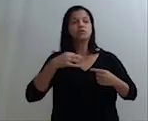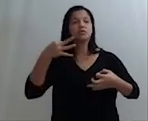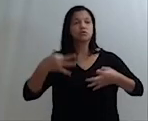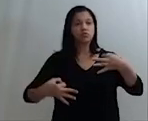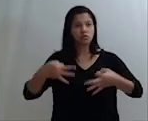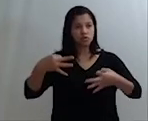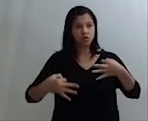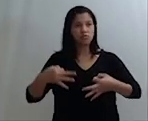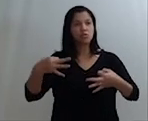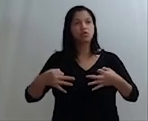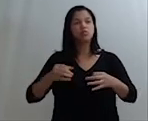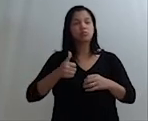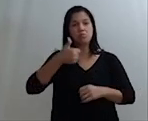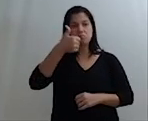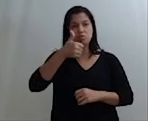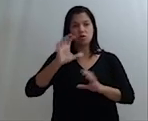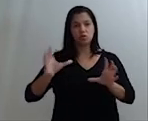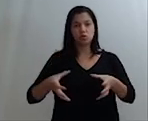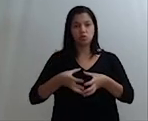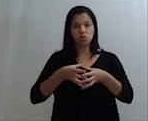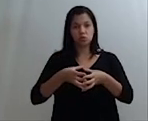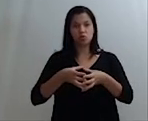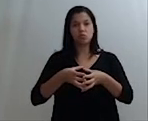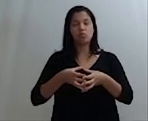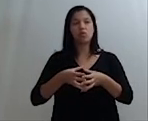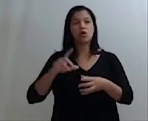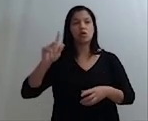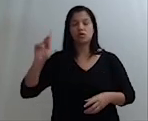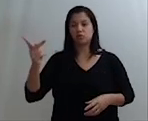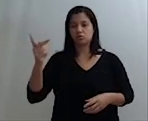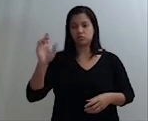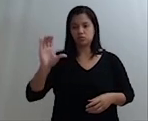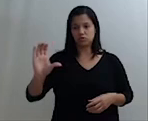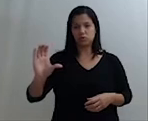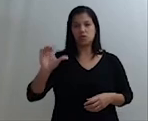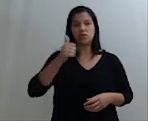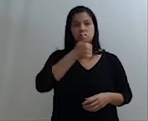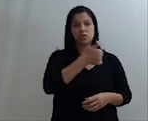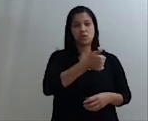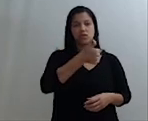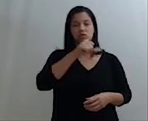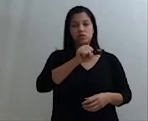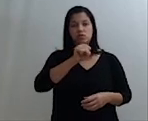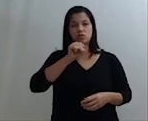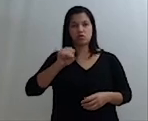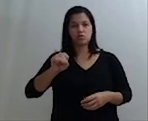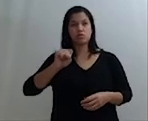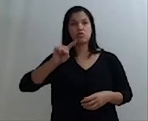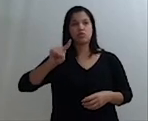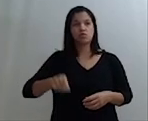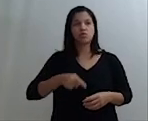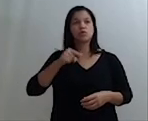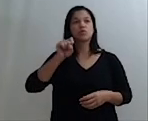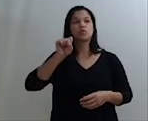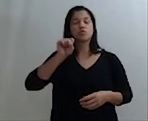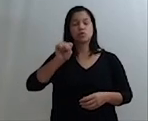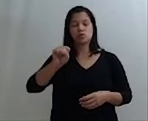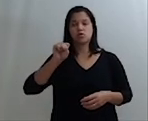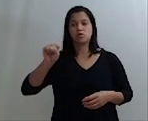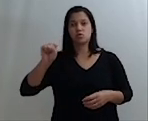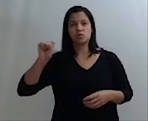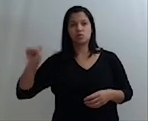da primeira turma do avas Corpus 188 888 de Minas